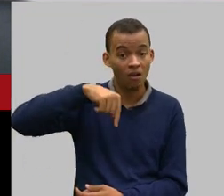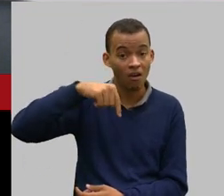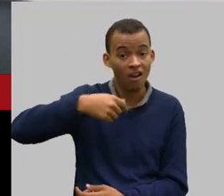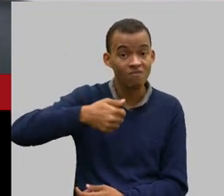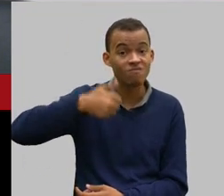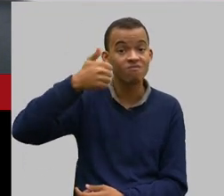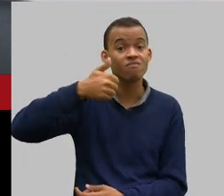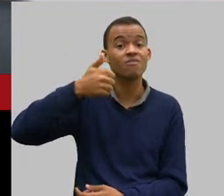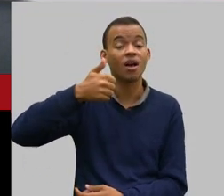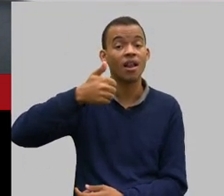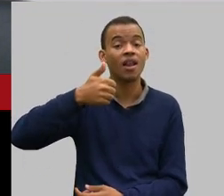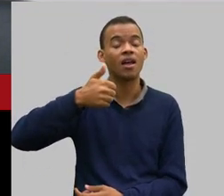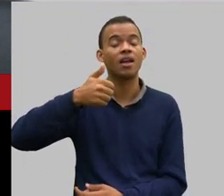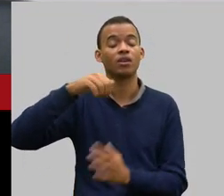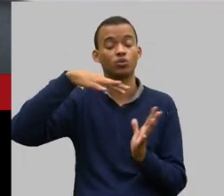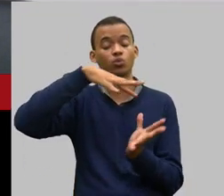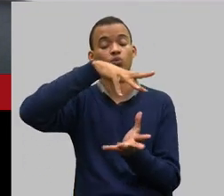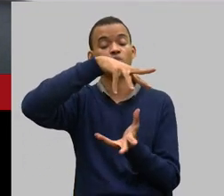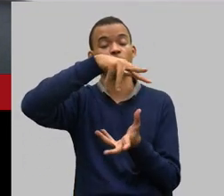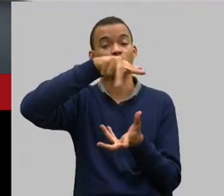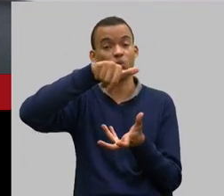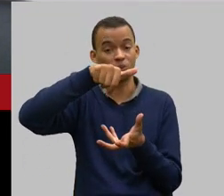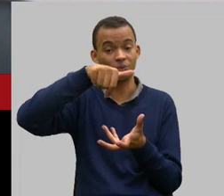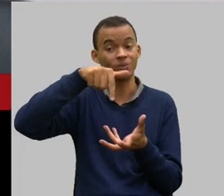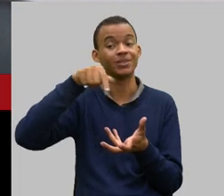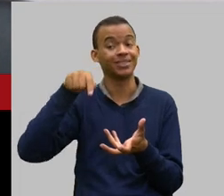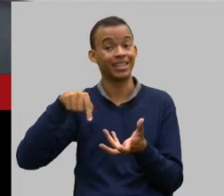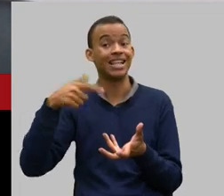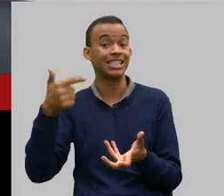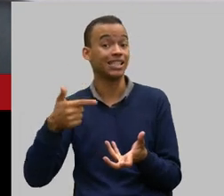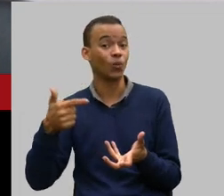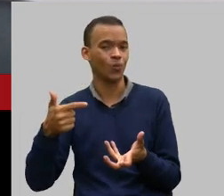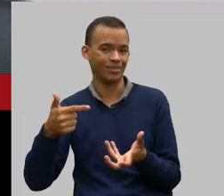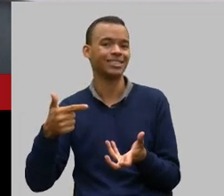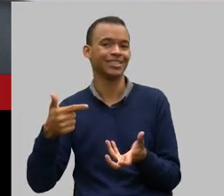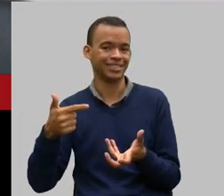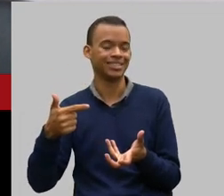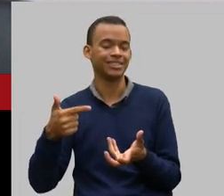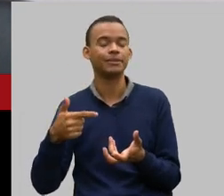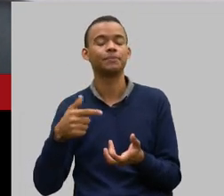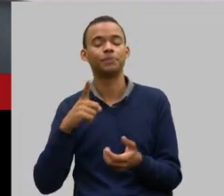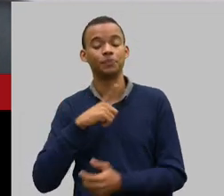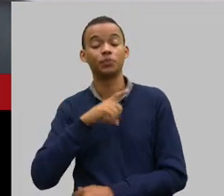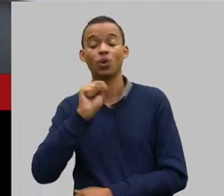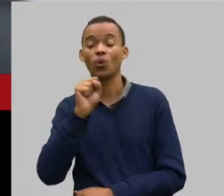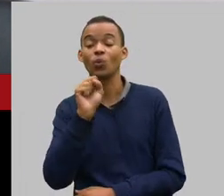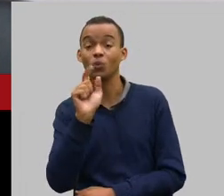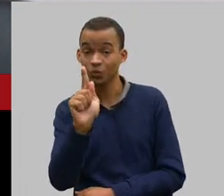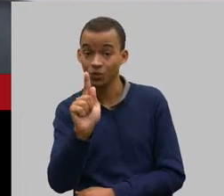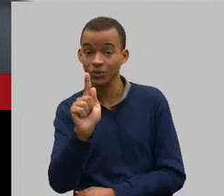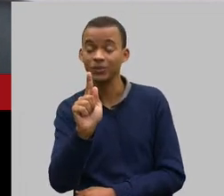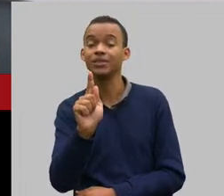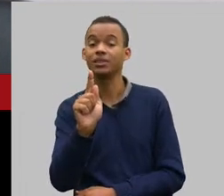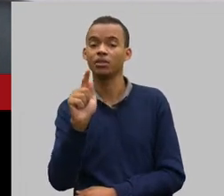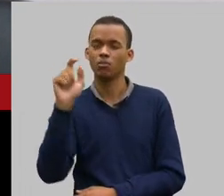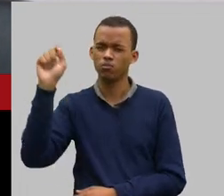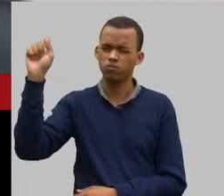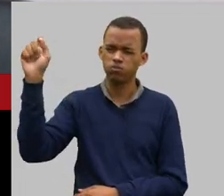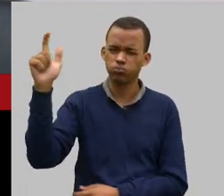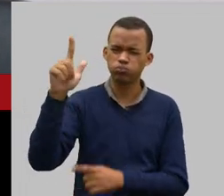e eh nós já temos além desses 8 GB nós já temos 41 GB